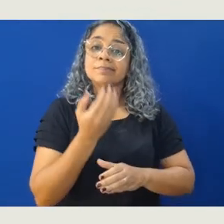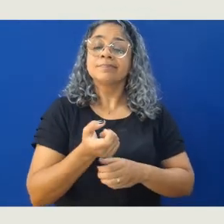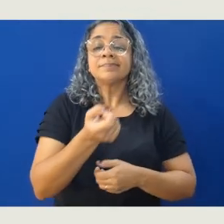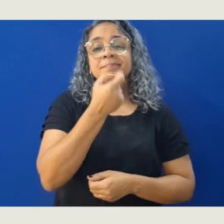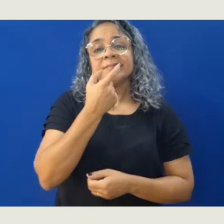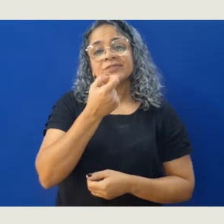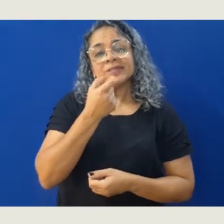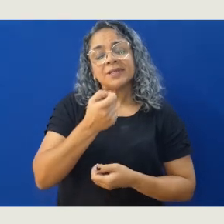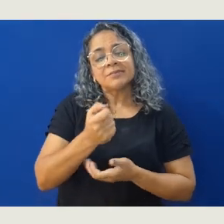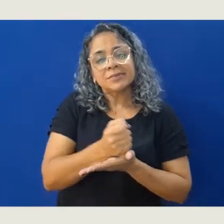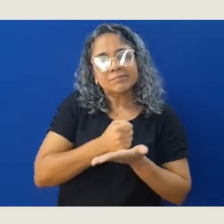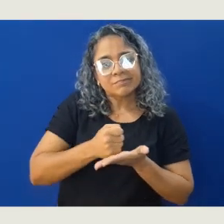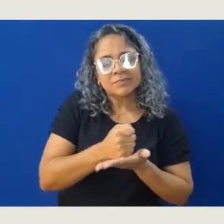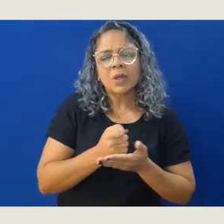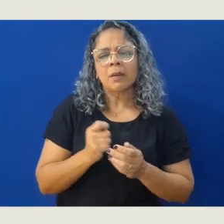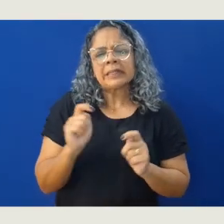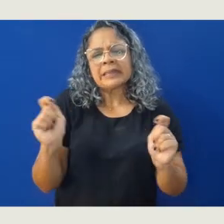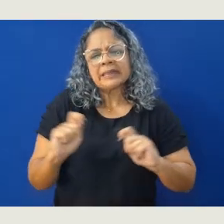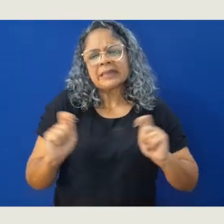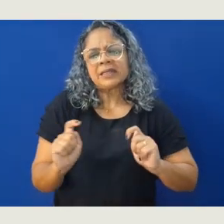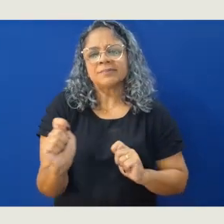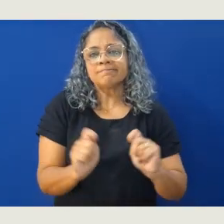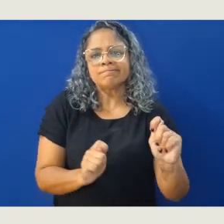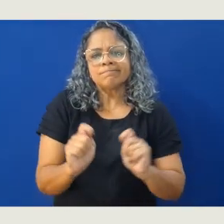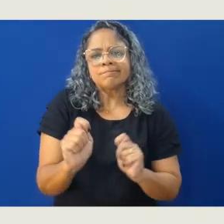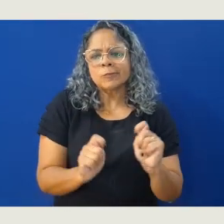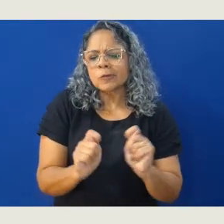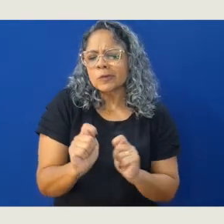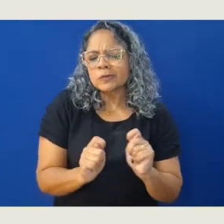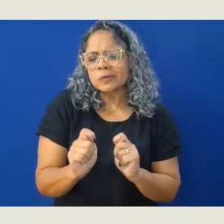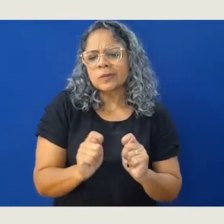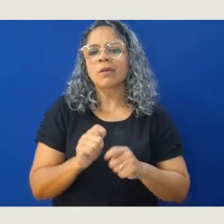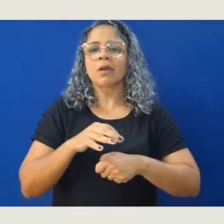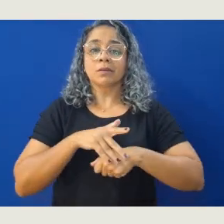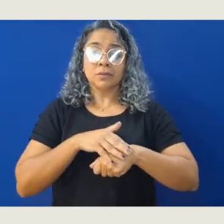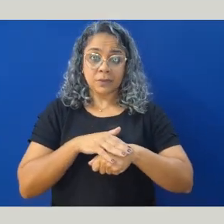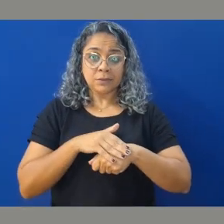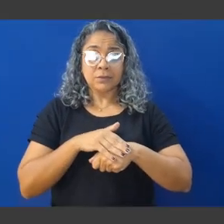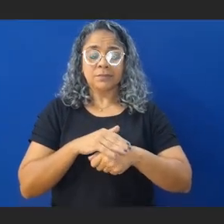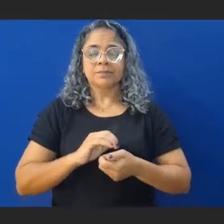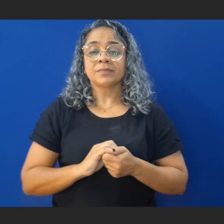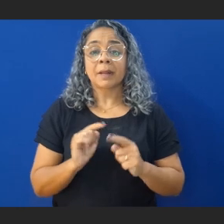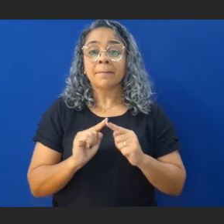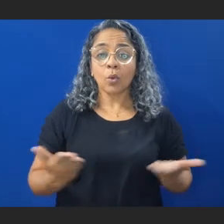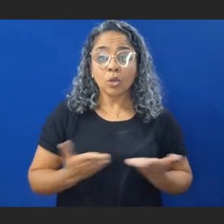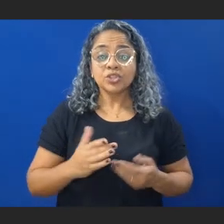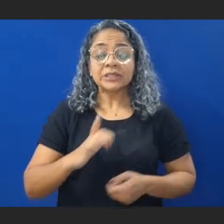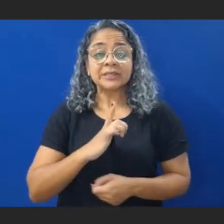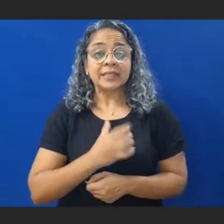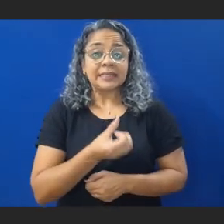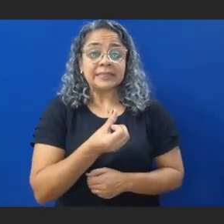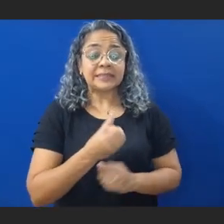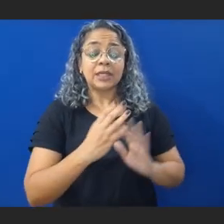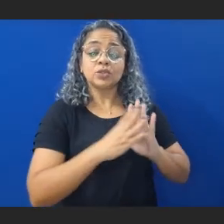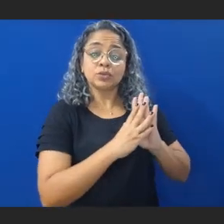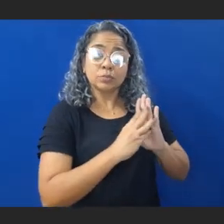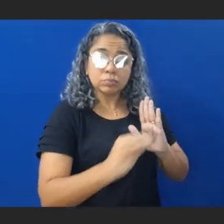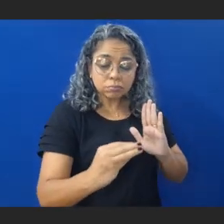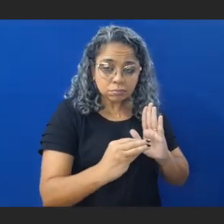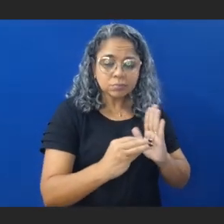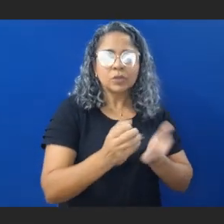pessoa com HIV pode controlar a doença indefinidamente. Para isso, atualmente existem 6 classes